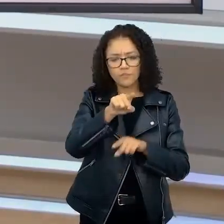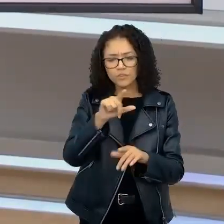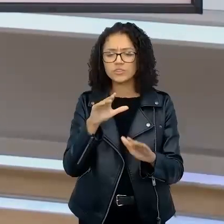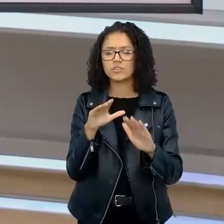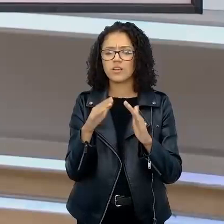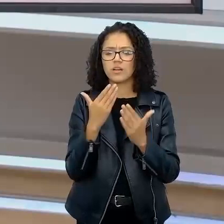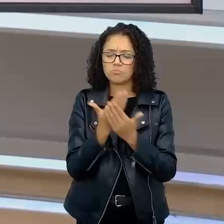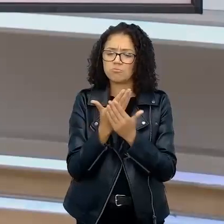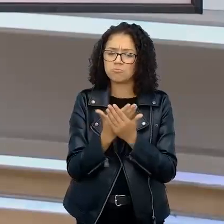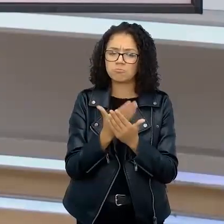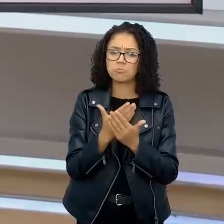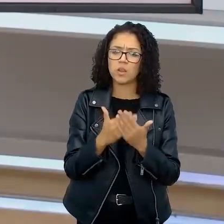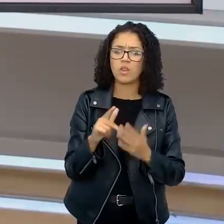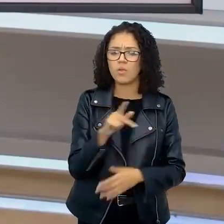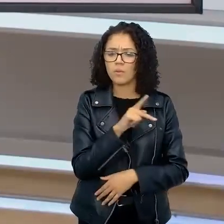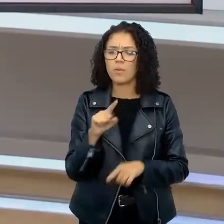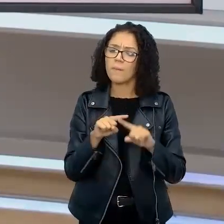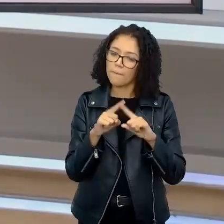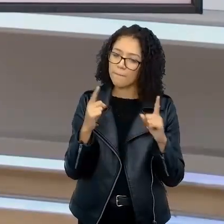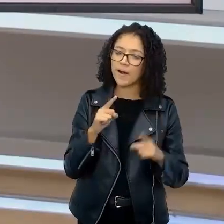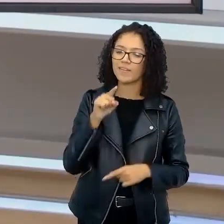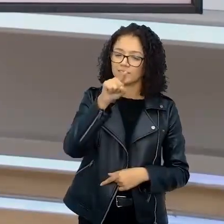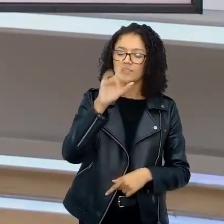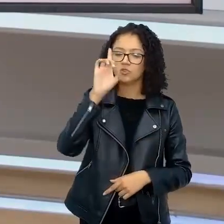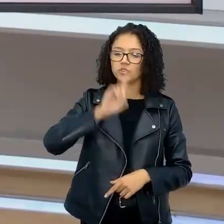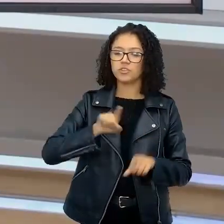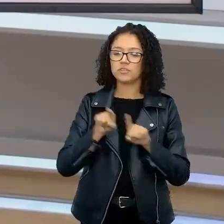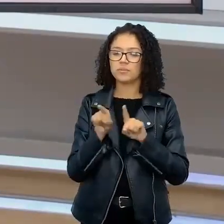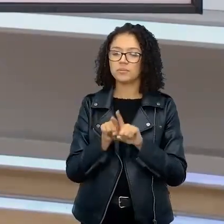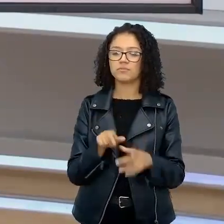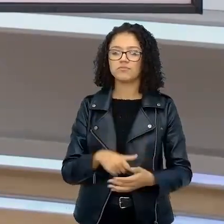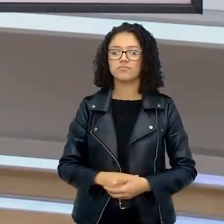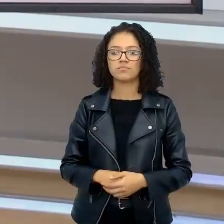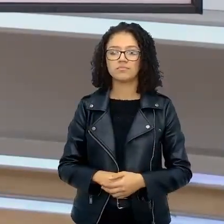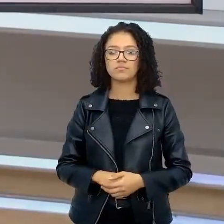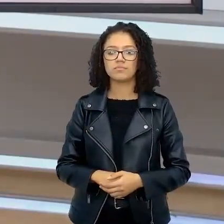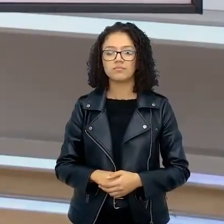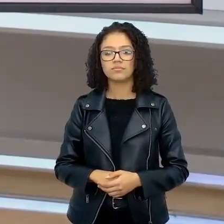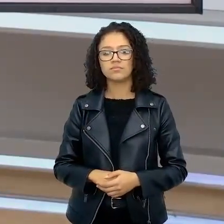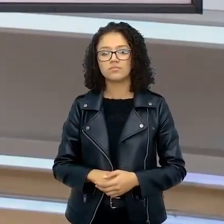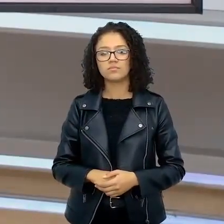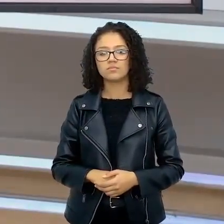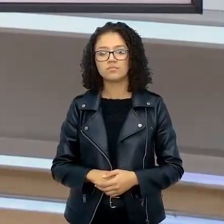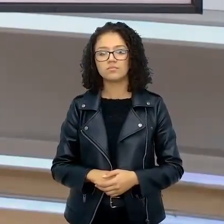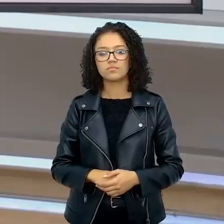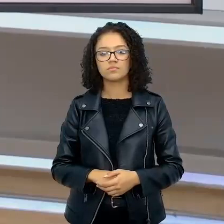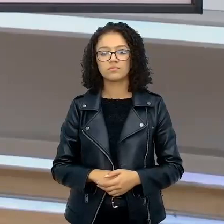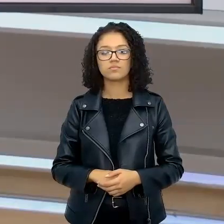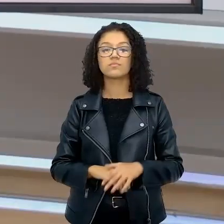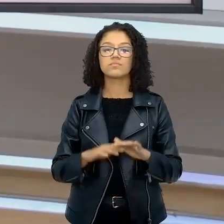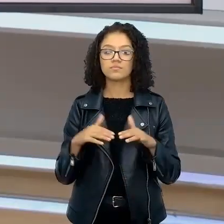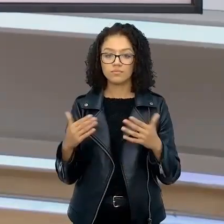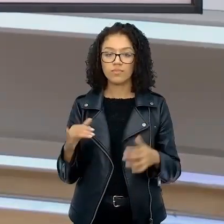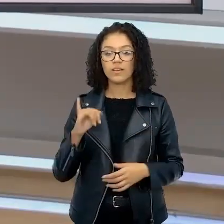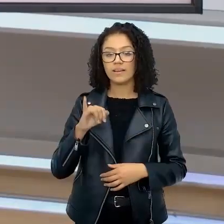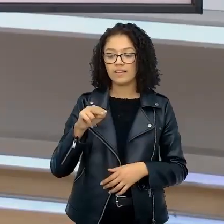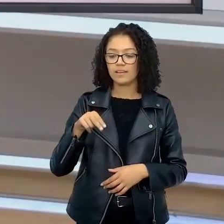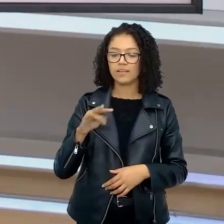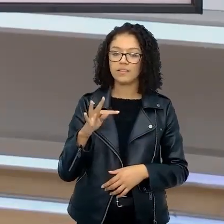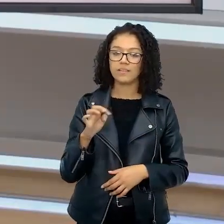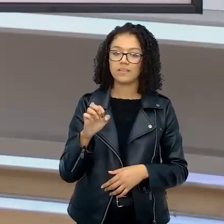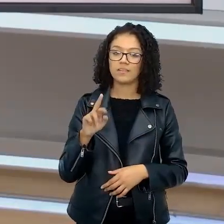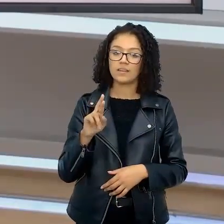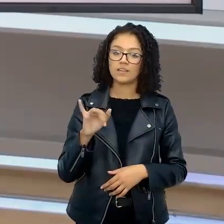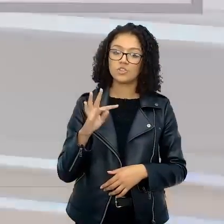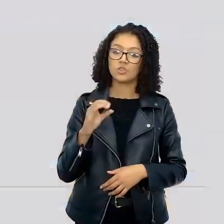ou não, você pode procurar sempre que você precisar. E daí a gente fala da intersetorialidade, tá?